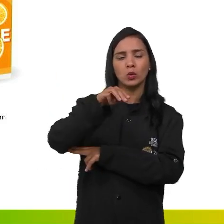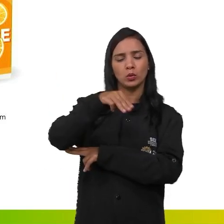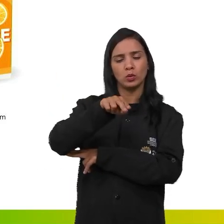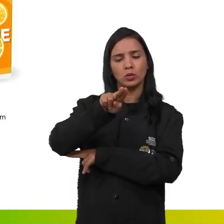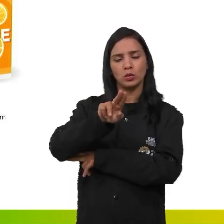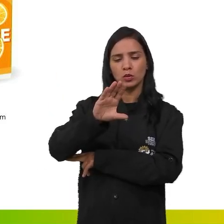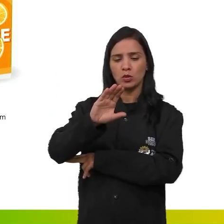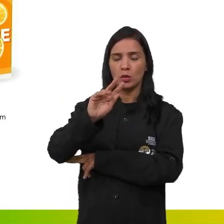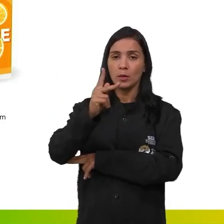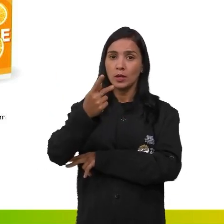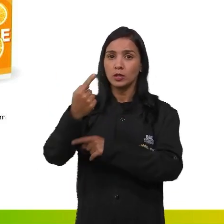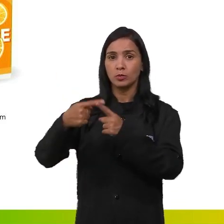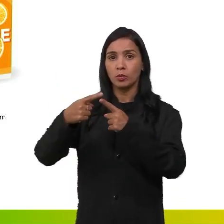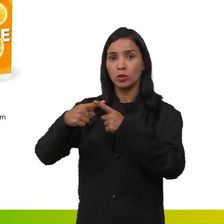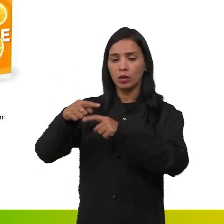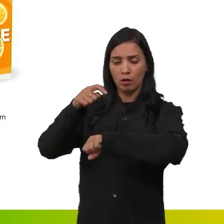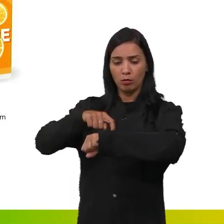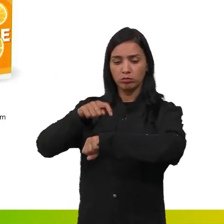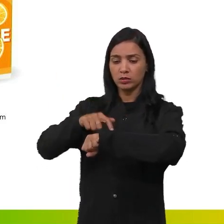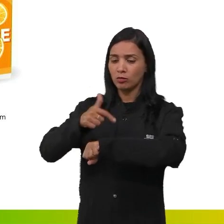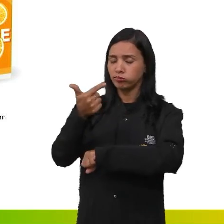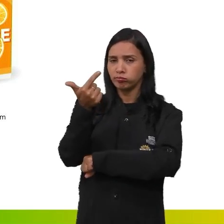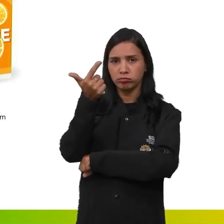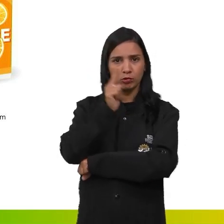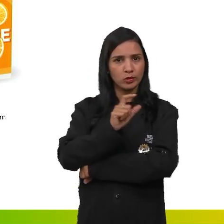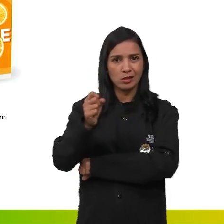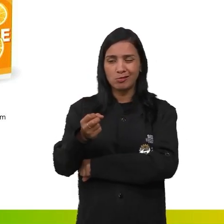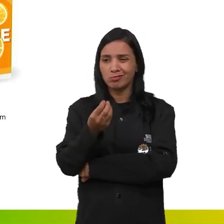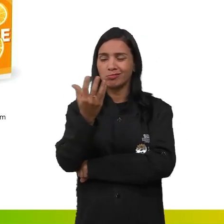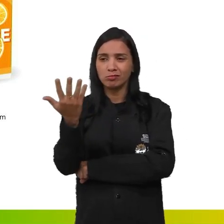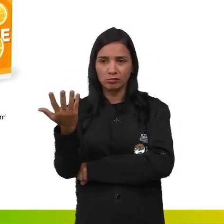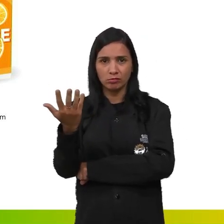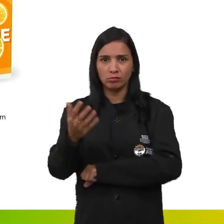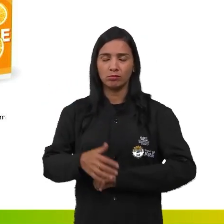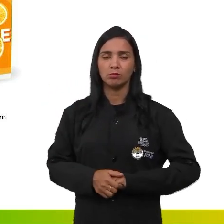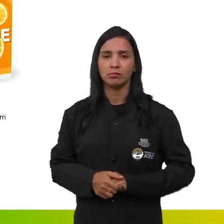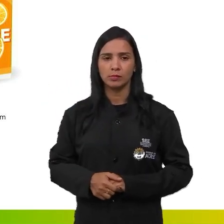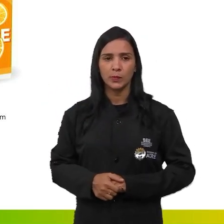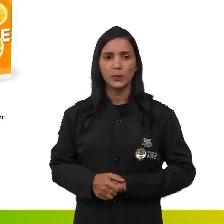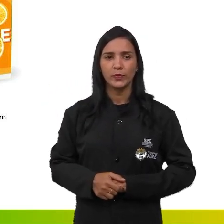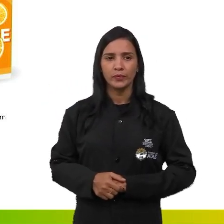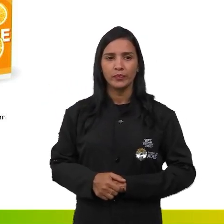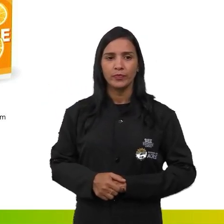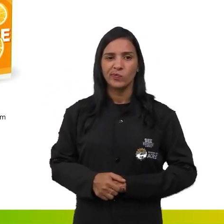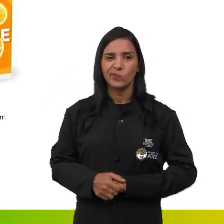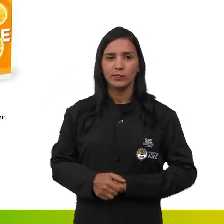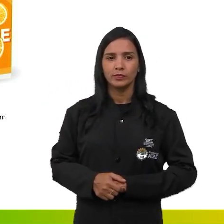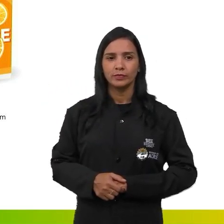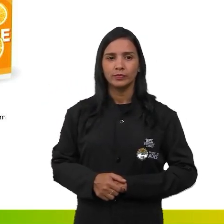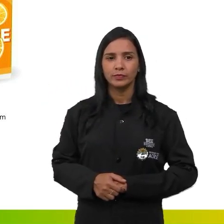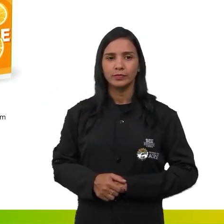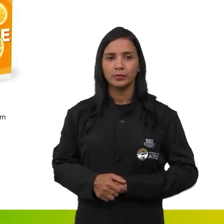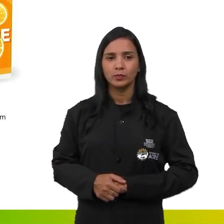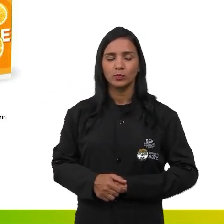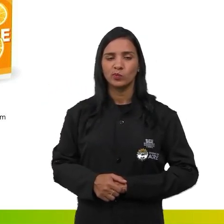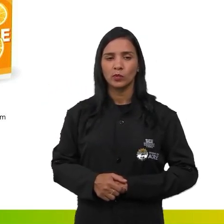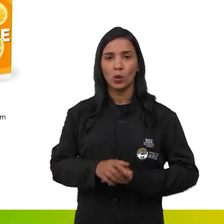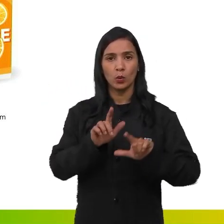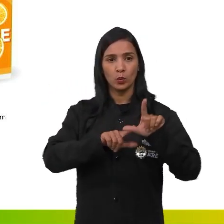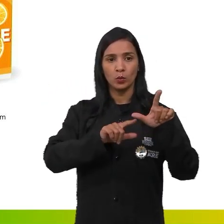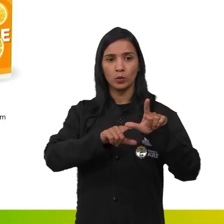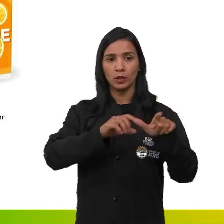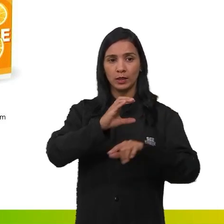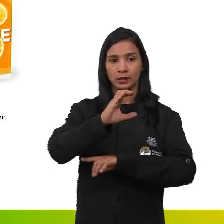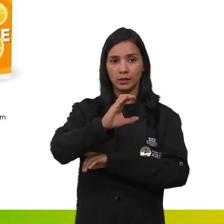vai ser algo incontável. Na letra C, nós temos they have many